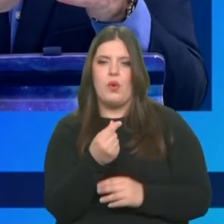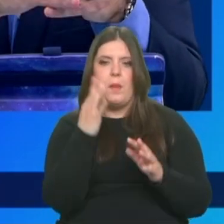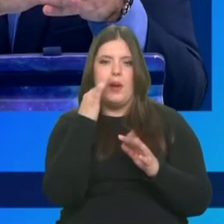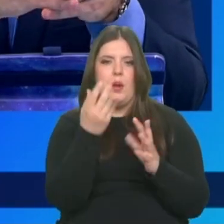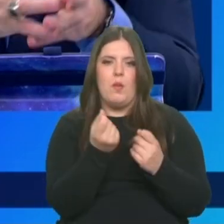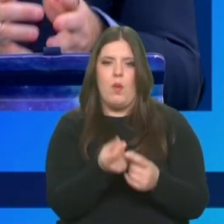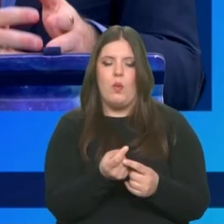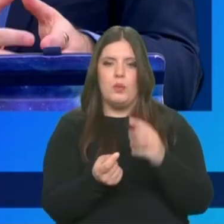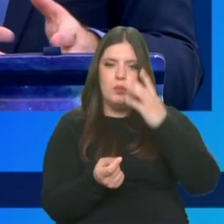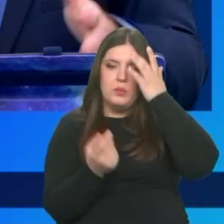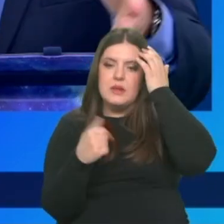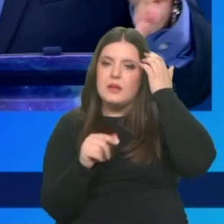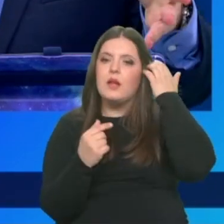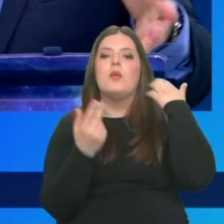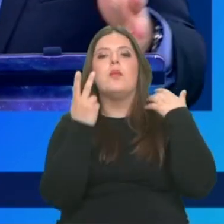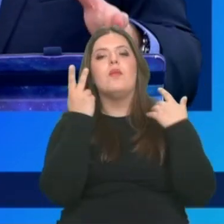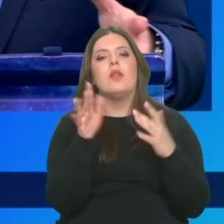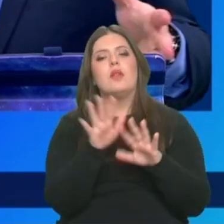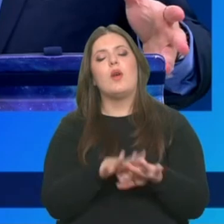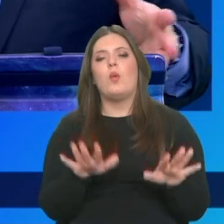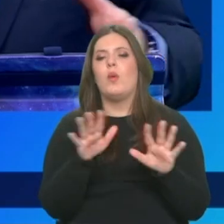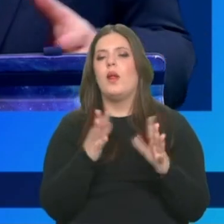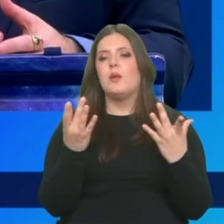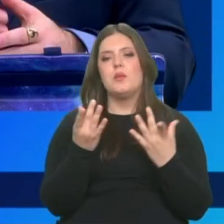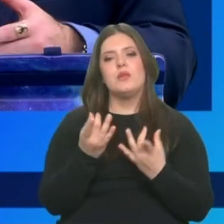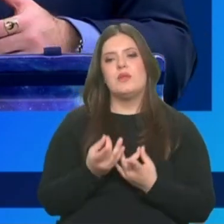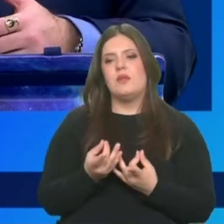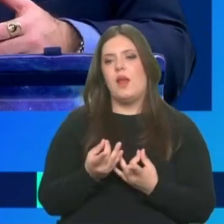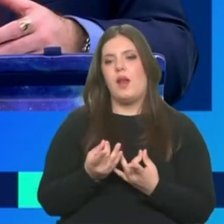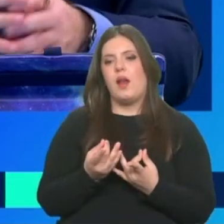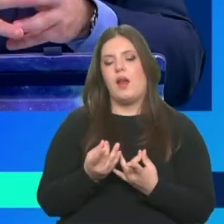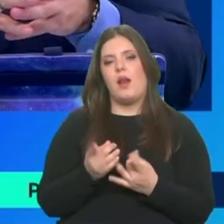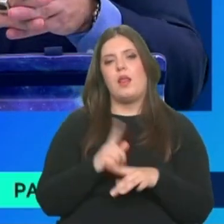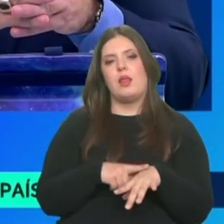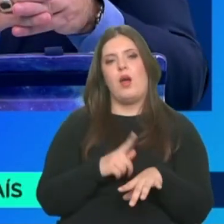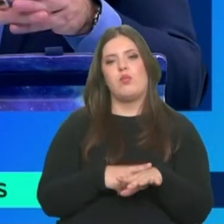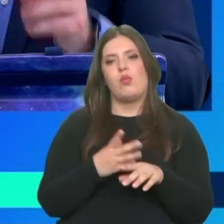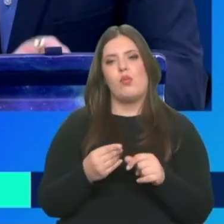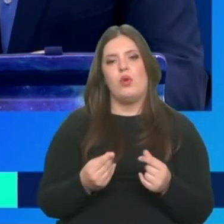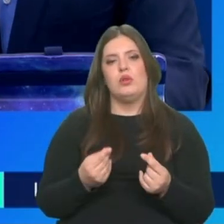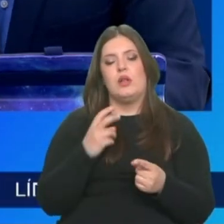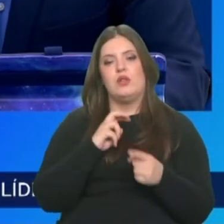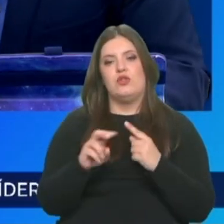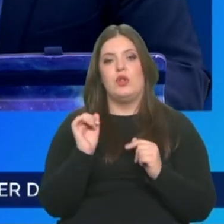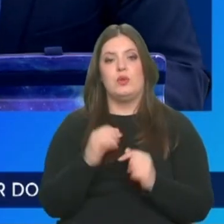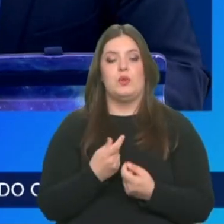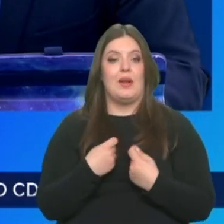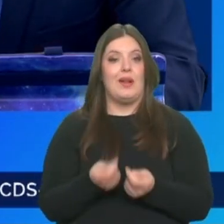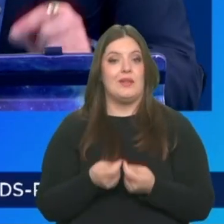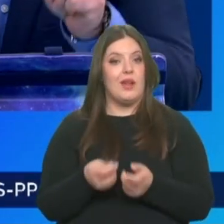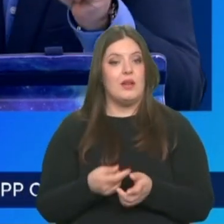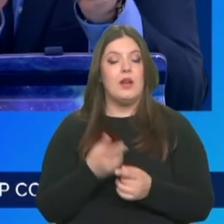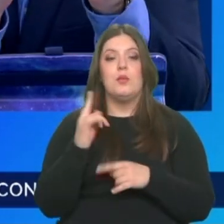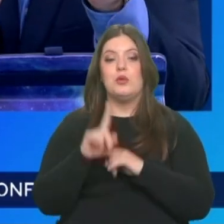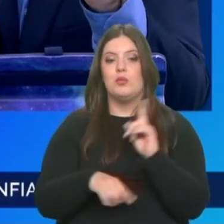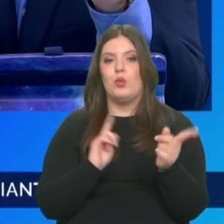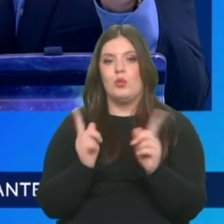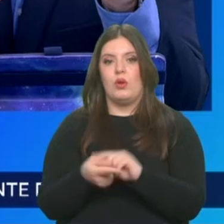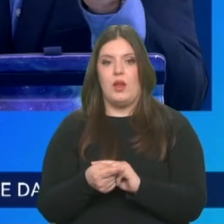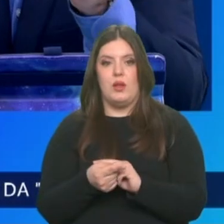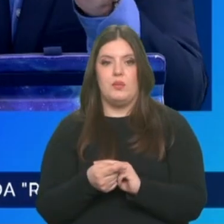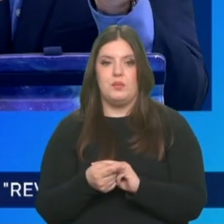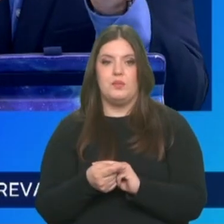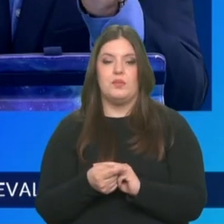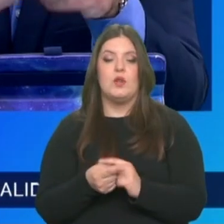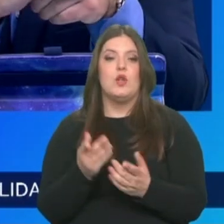brilhantes, mas têm uma vida muito tranquila, muito zen, porque demoram muito tempo a consumir o seu combustível. Mas, por outro lado, e isto são